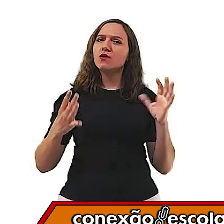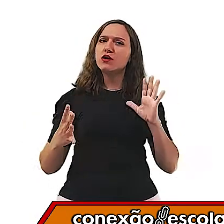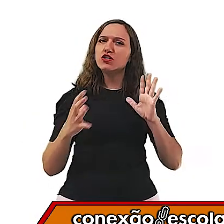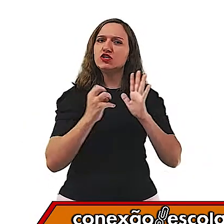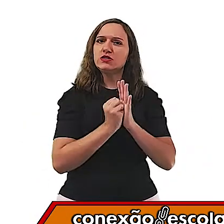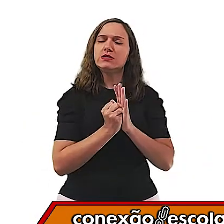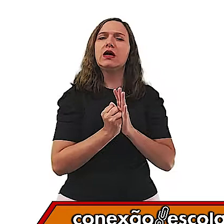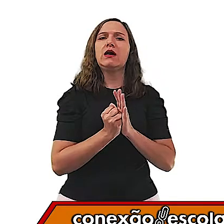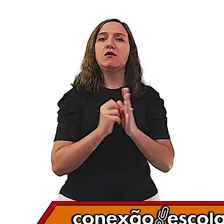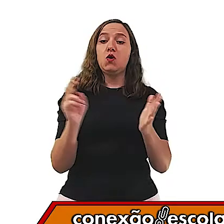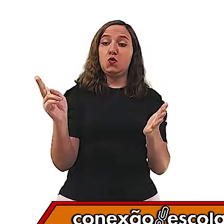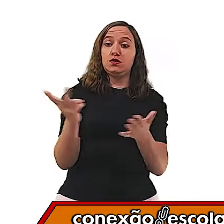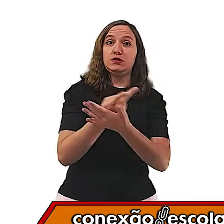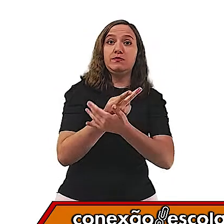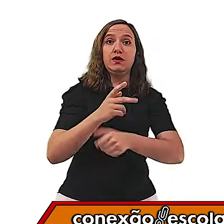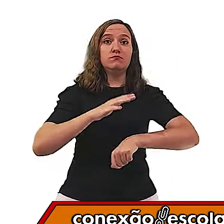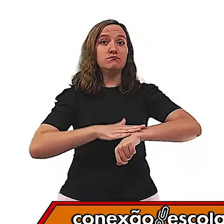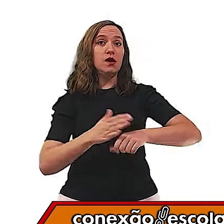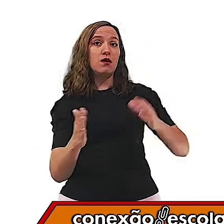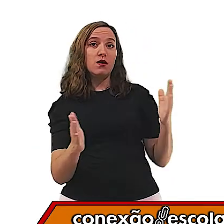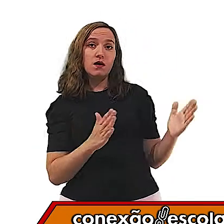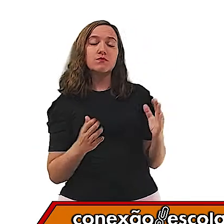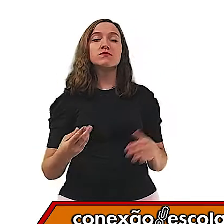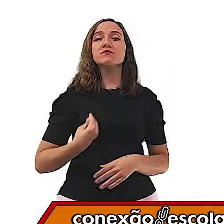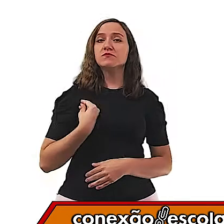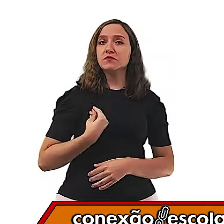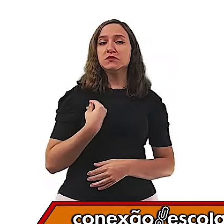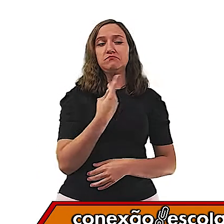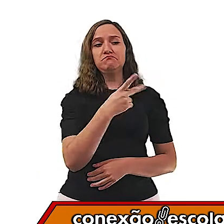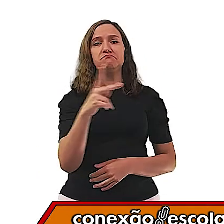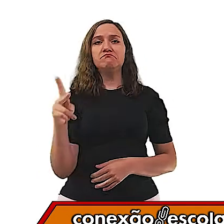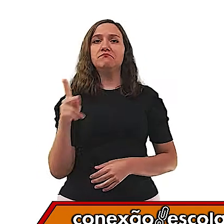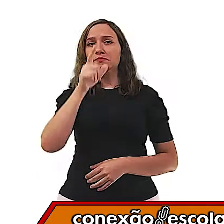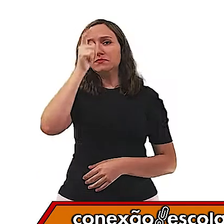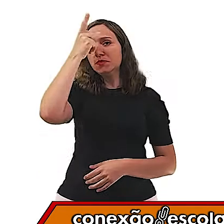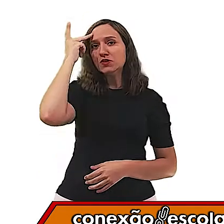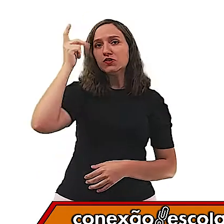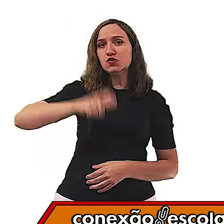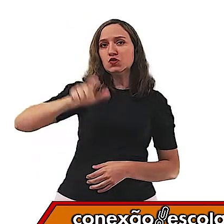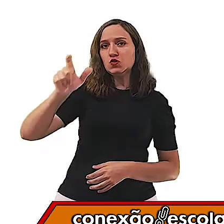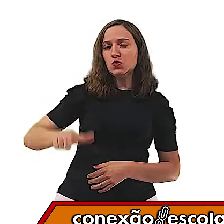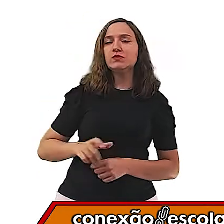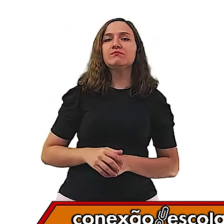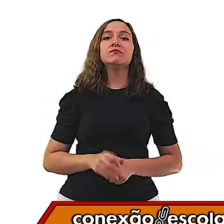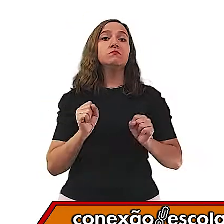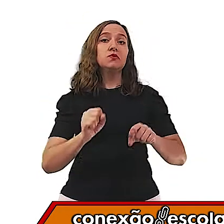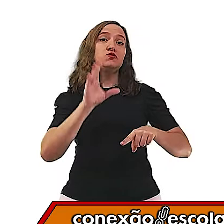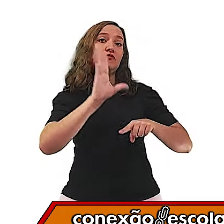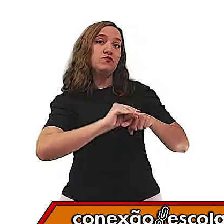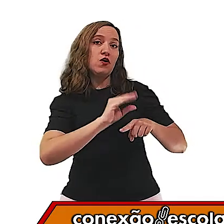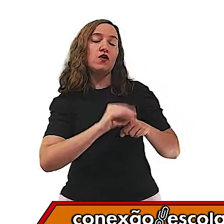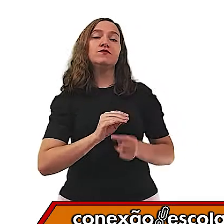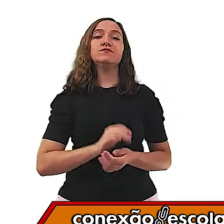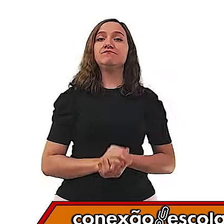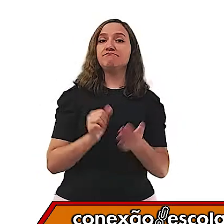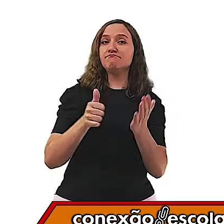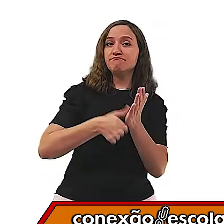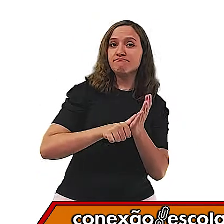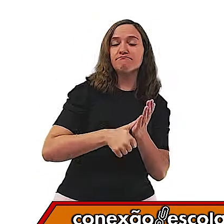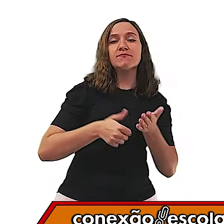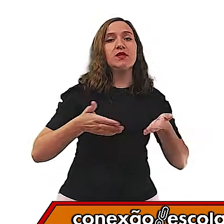uma época e a vida das pessoas. A fotografia, a certidão de nascimento, cartas,